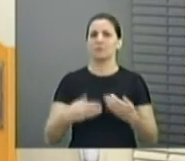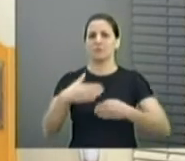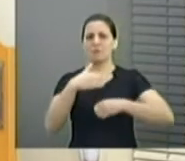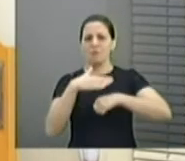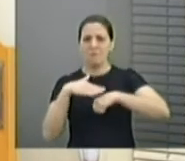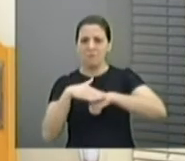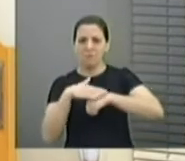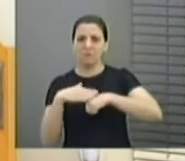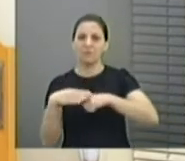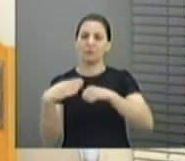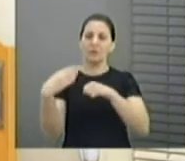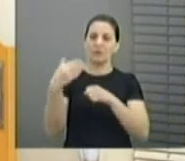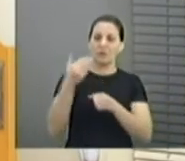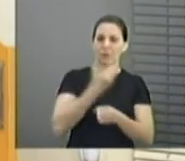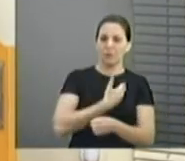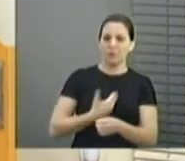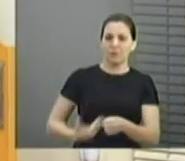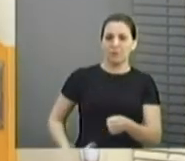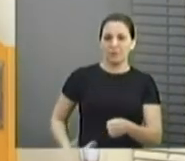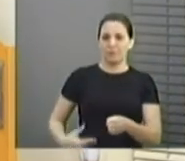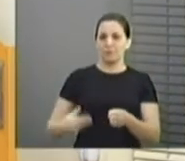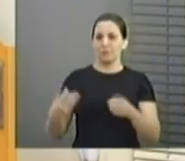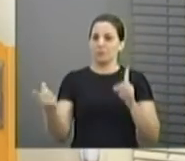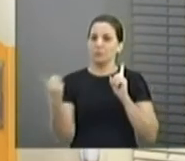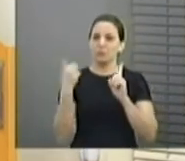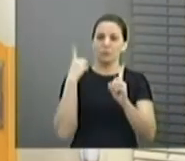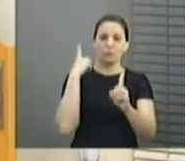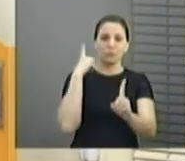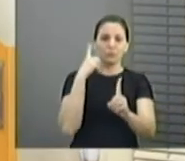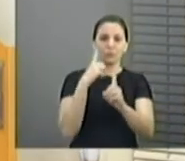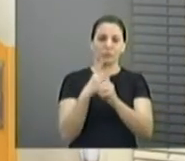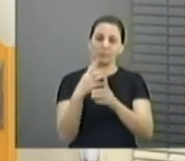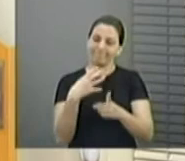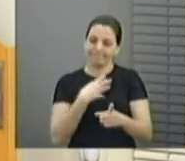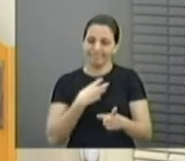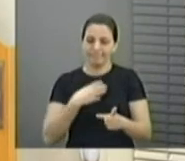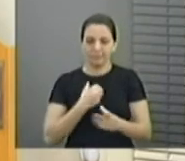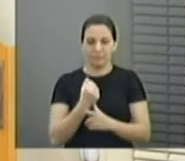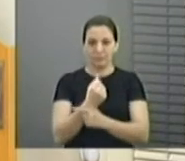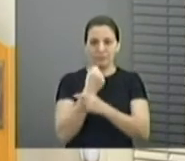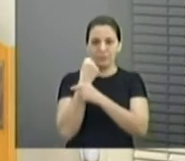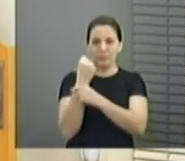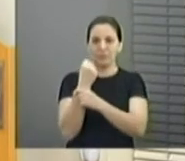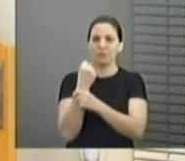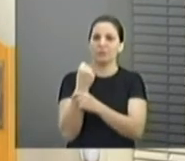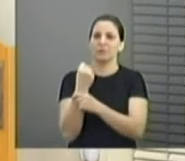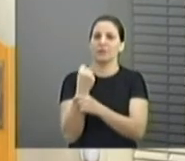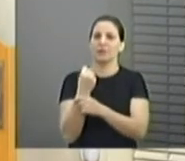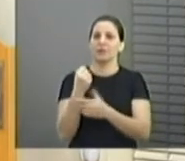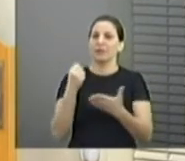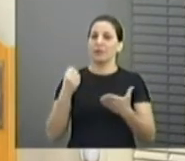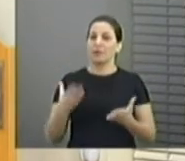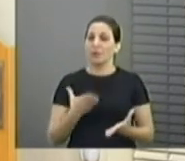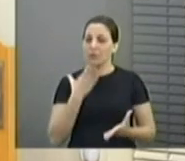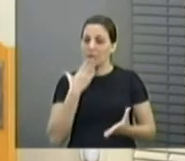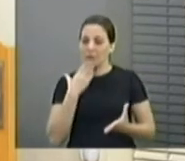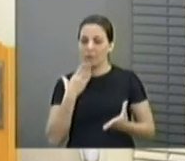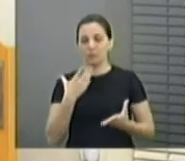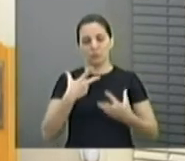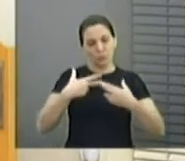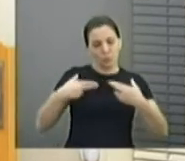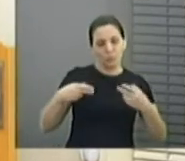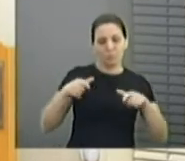diálogo com o governo municipal para que se encontre um caminho para garantir que a cesta básica dos funcionários